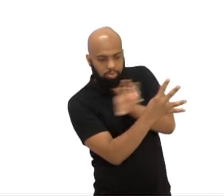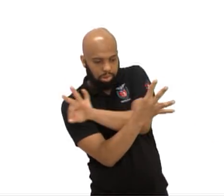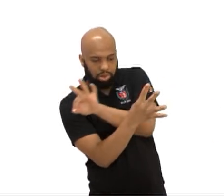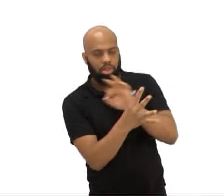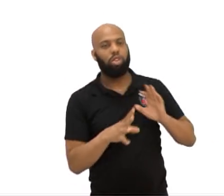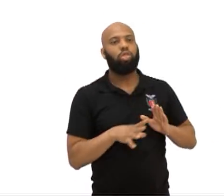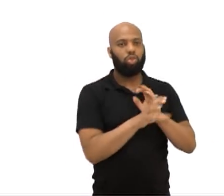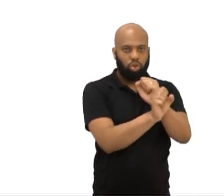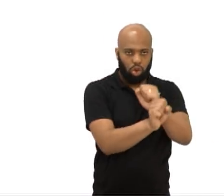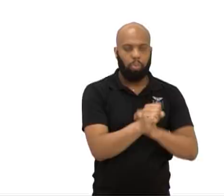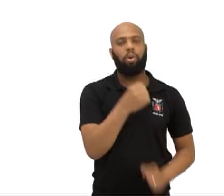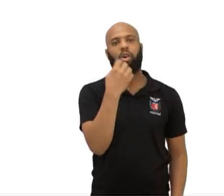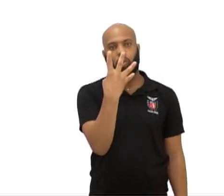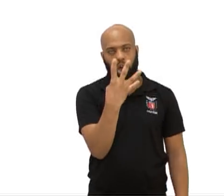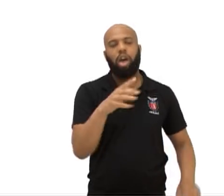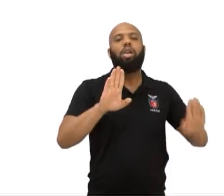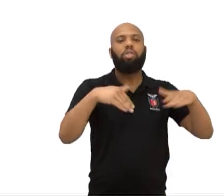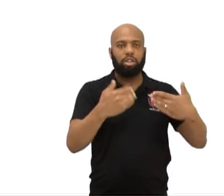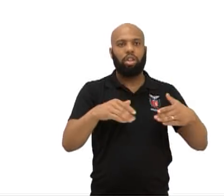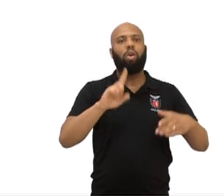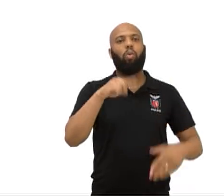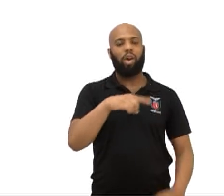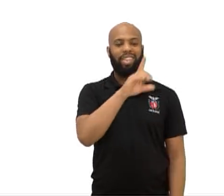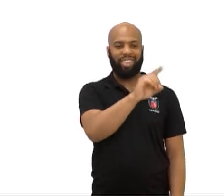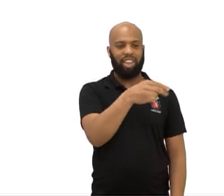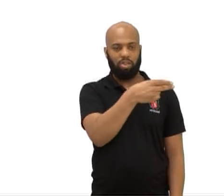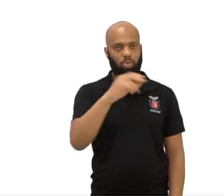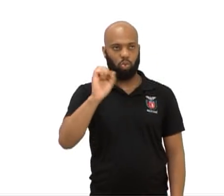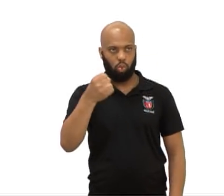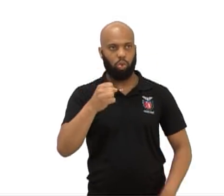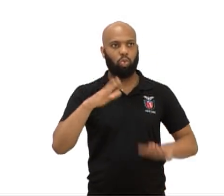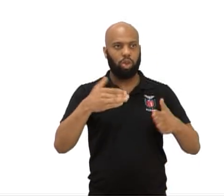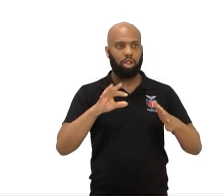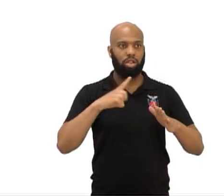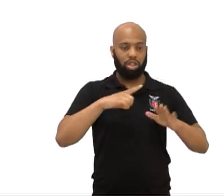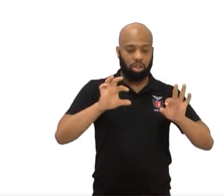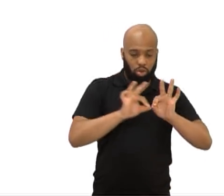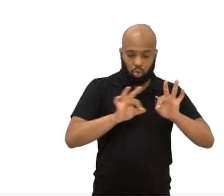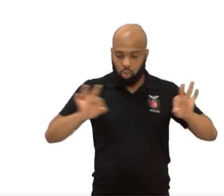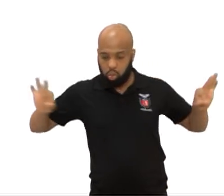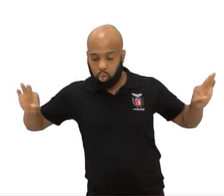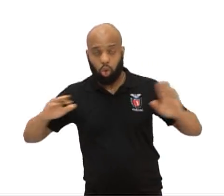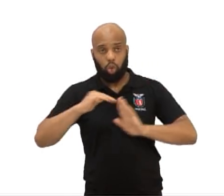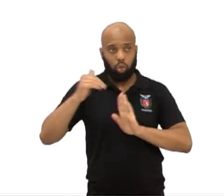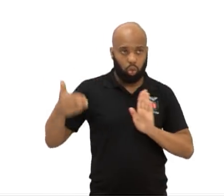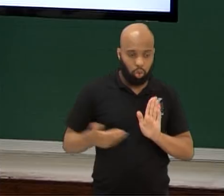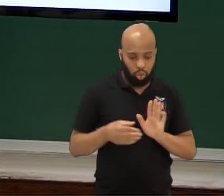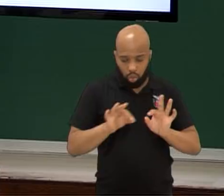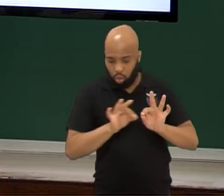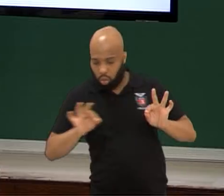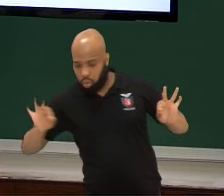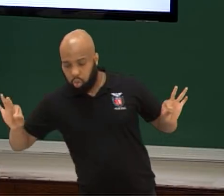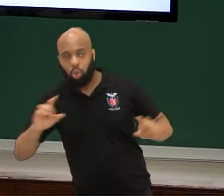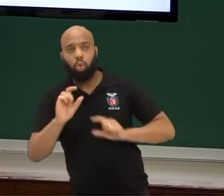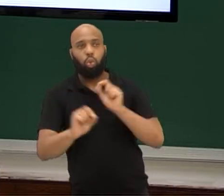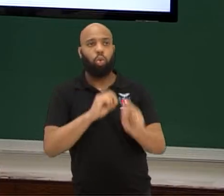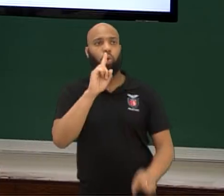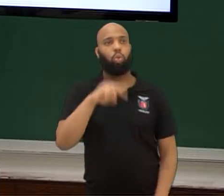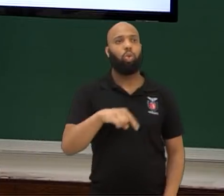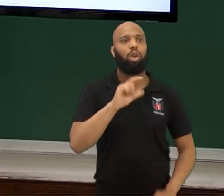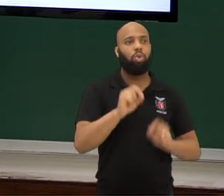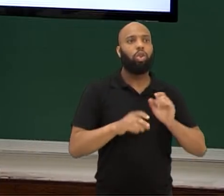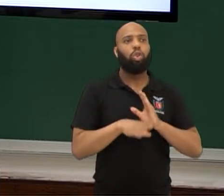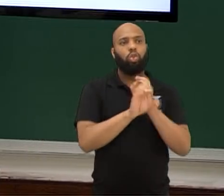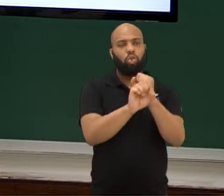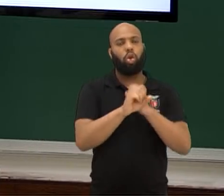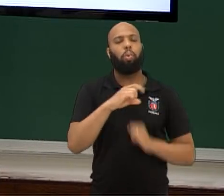4, o diâmetro, no caso, é 8. Então, nós temos todo o comprimento aqui, ou